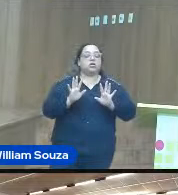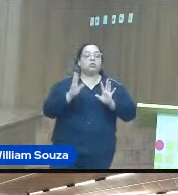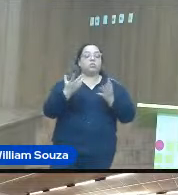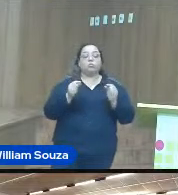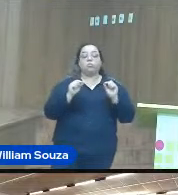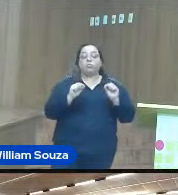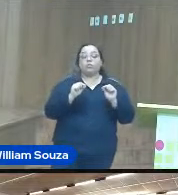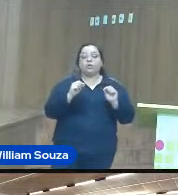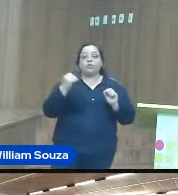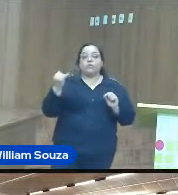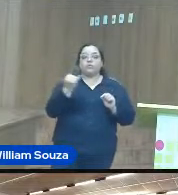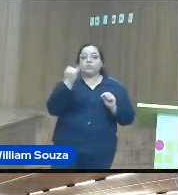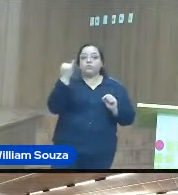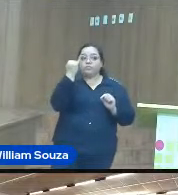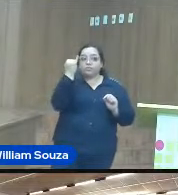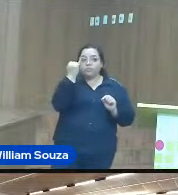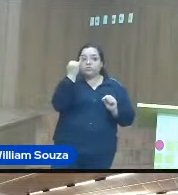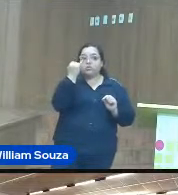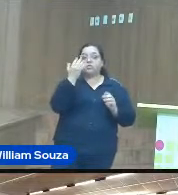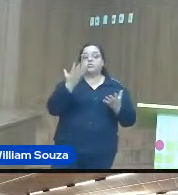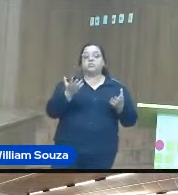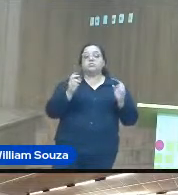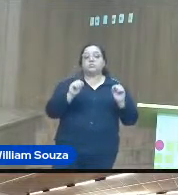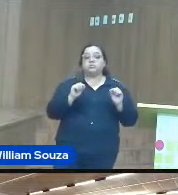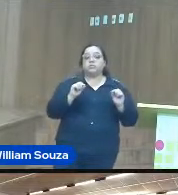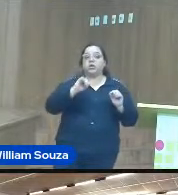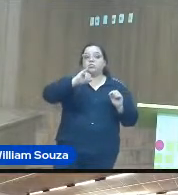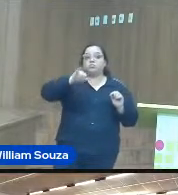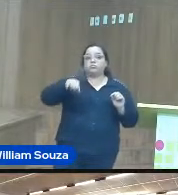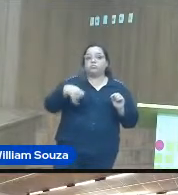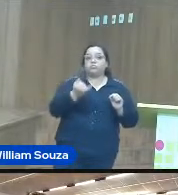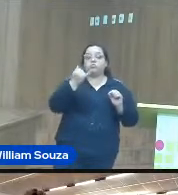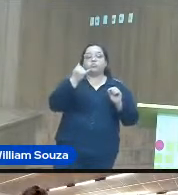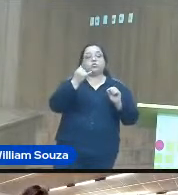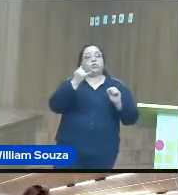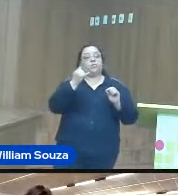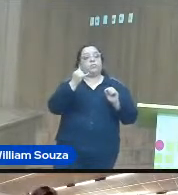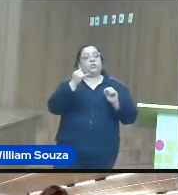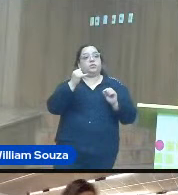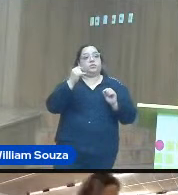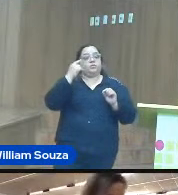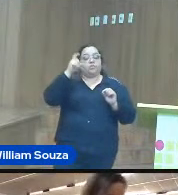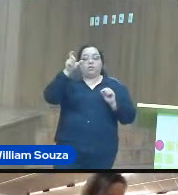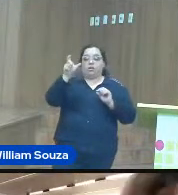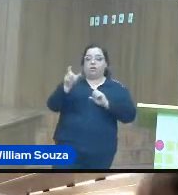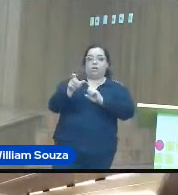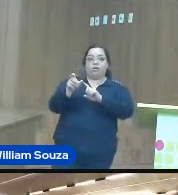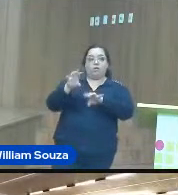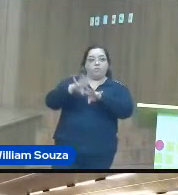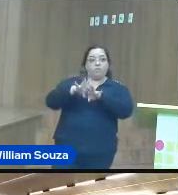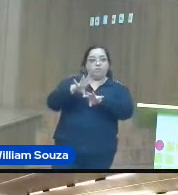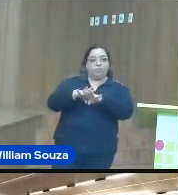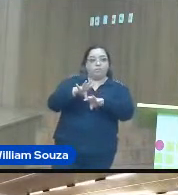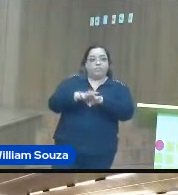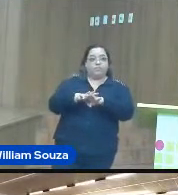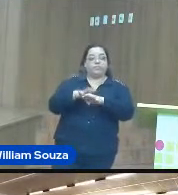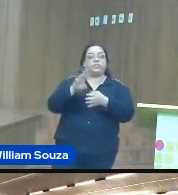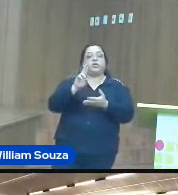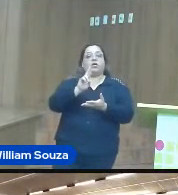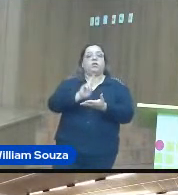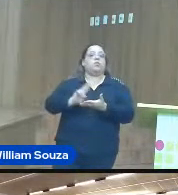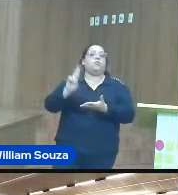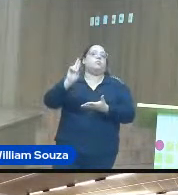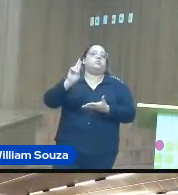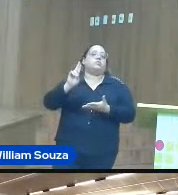importante, justamente feita por esses matemáticos das universidades de Göttingen e